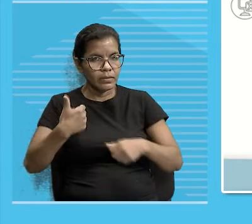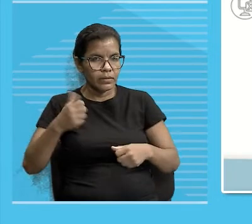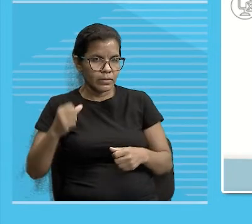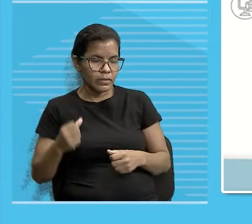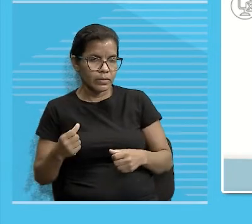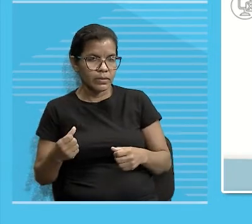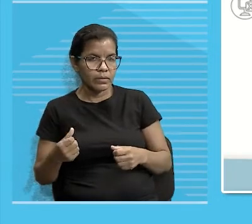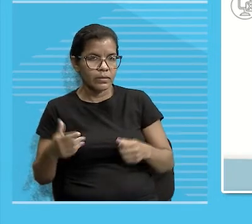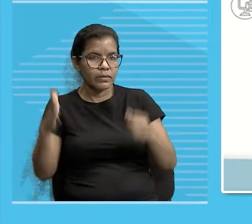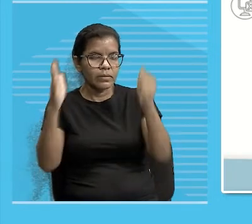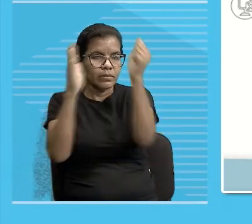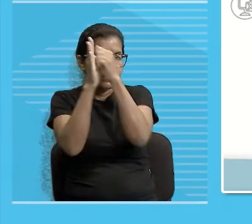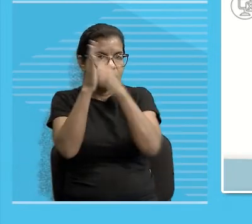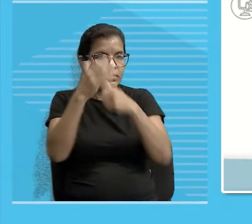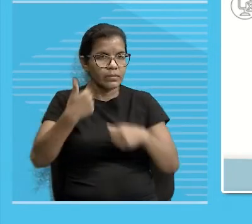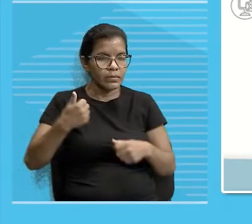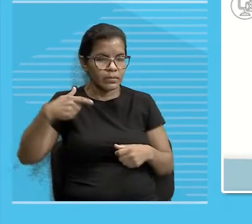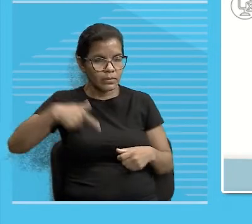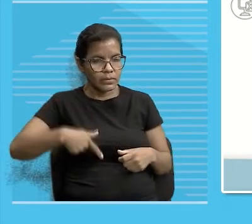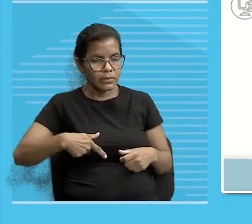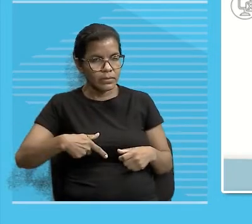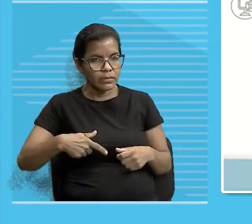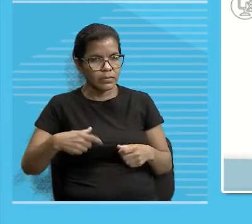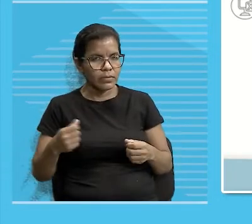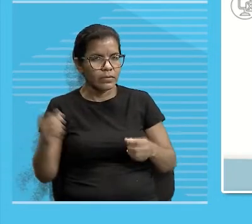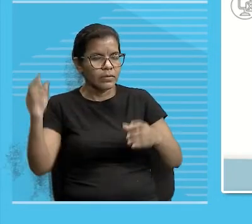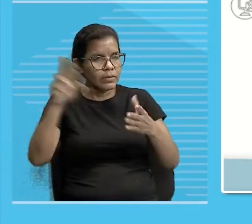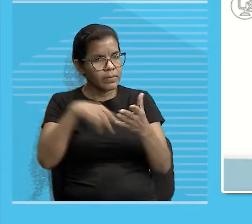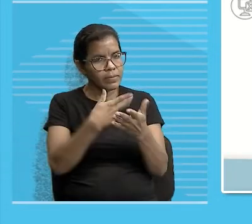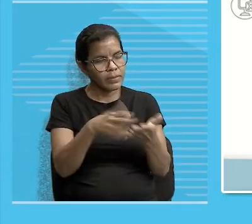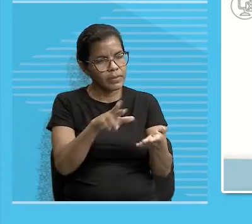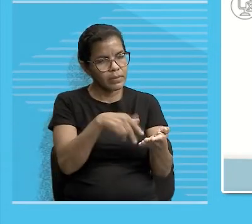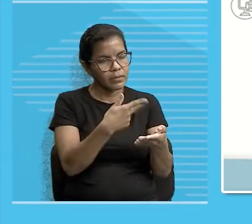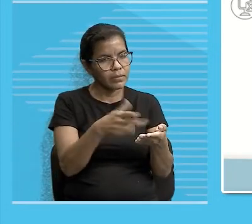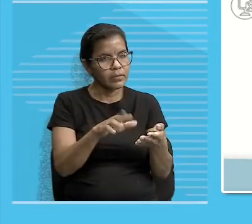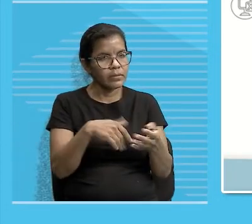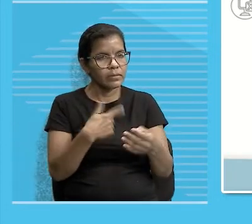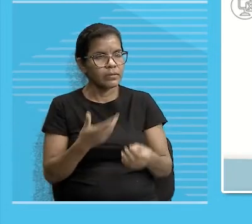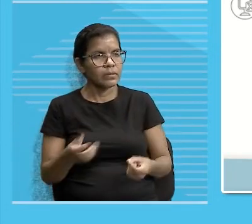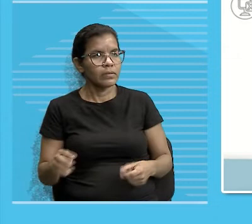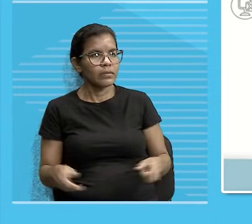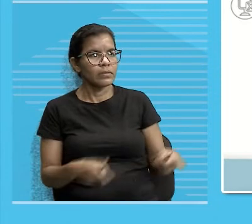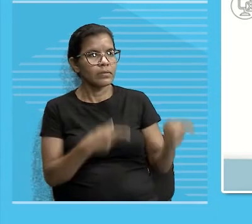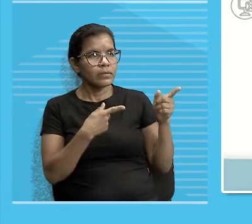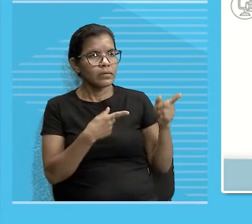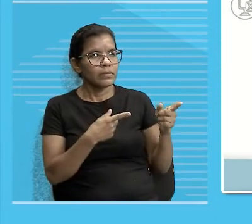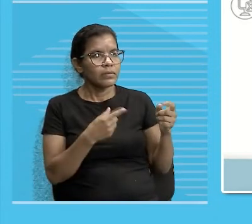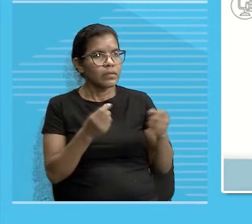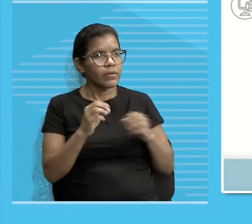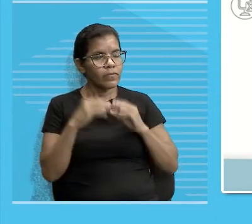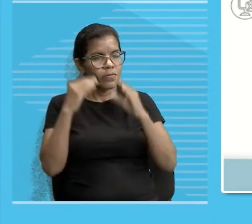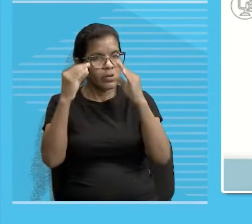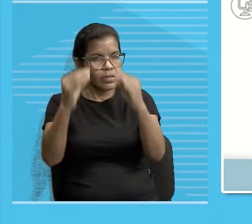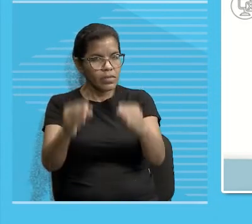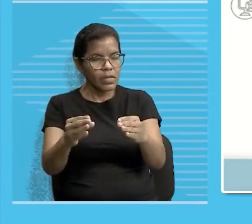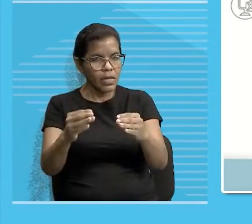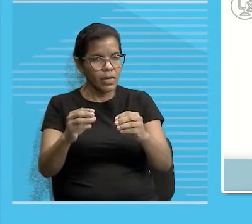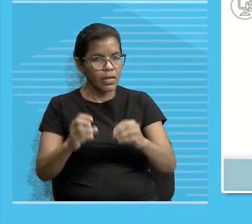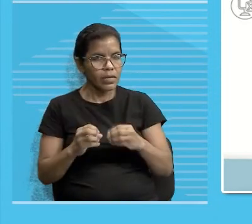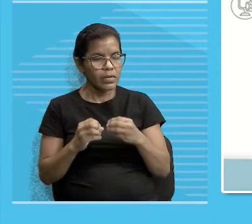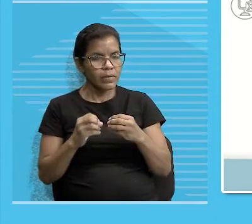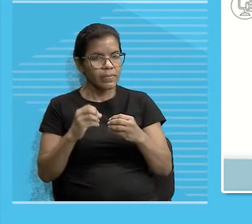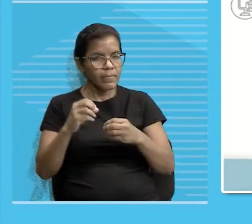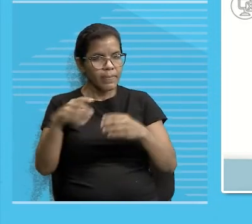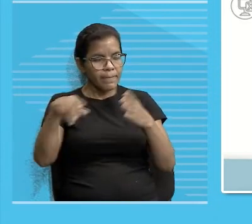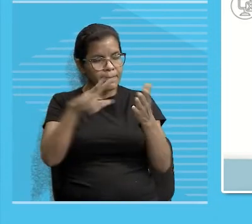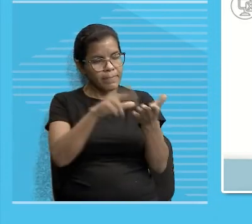XVII, só se fosse pintada. Então, esse artista Rembrandt, ele foi lá e